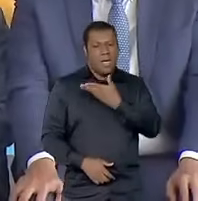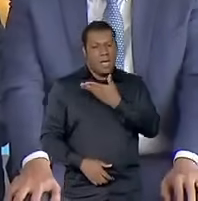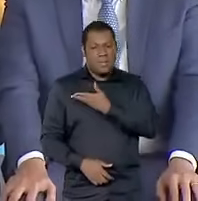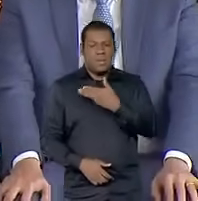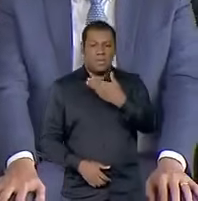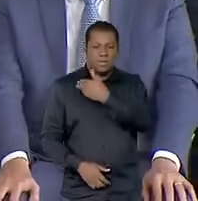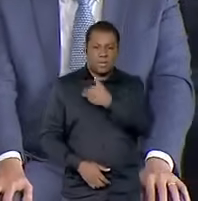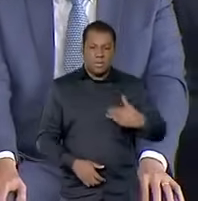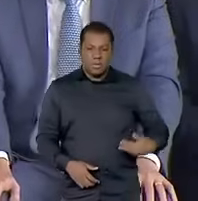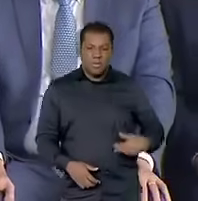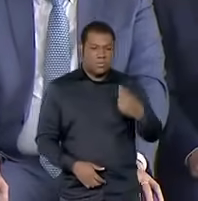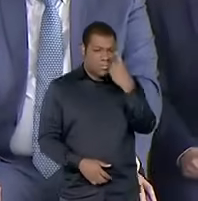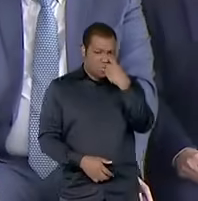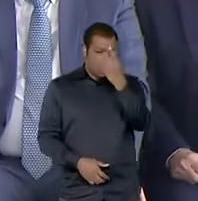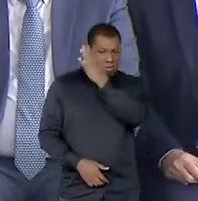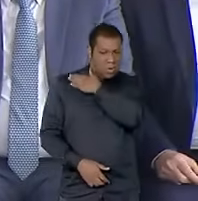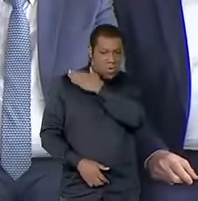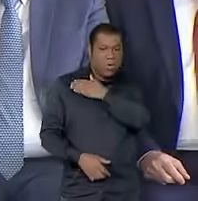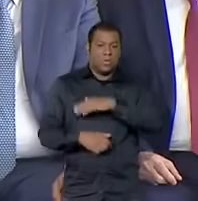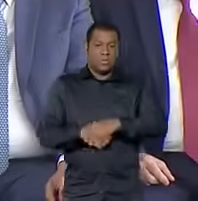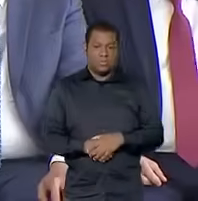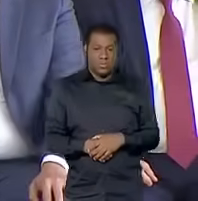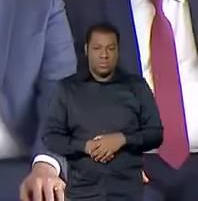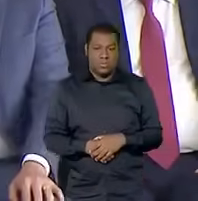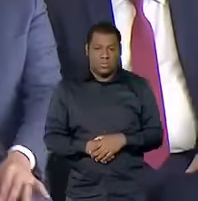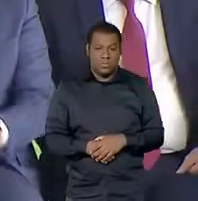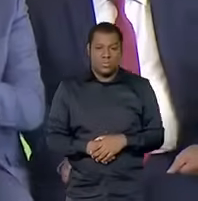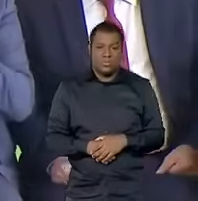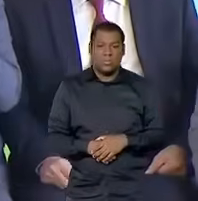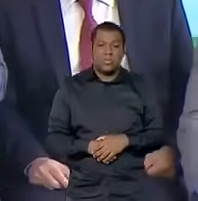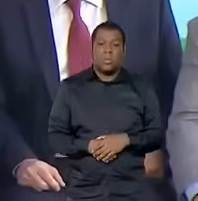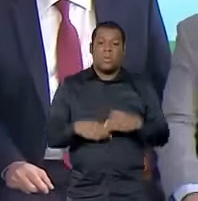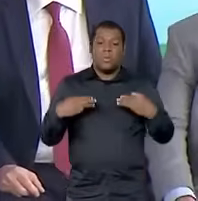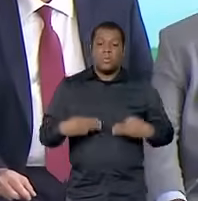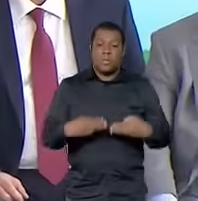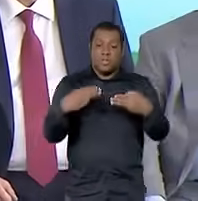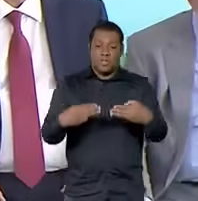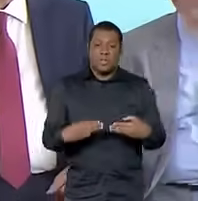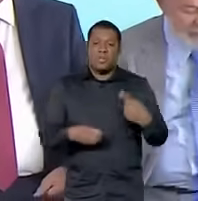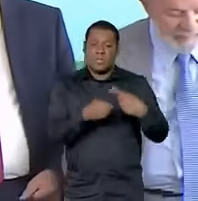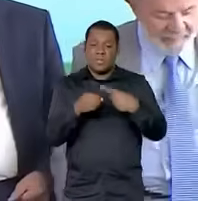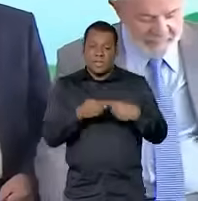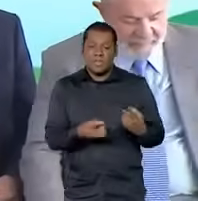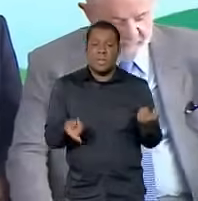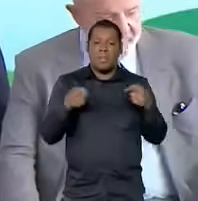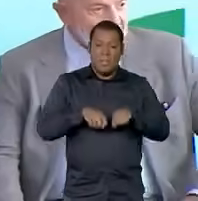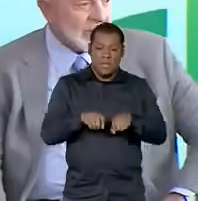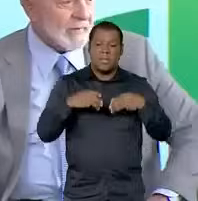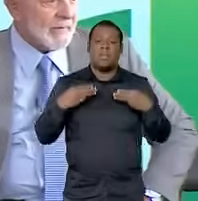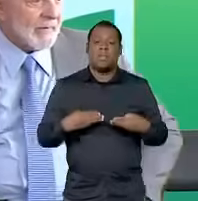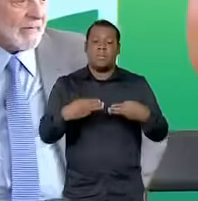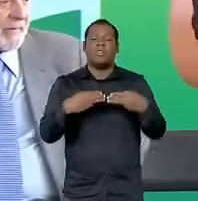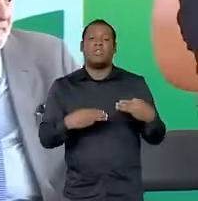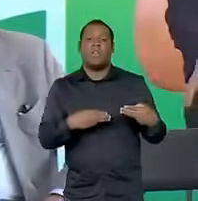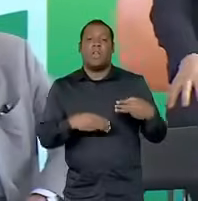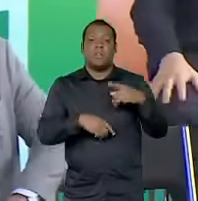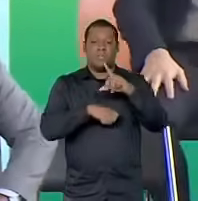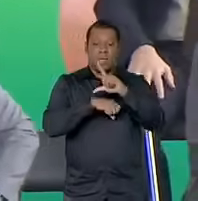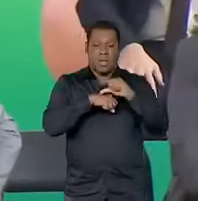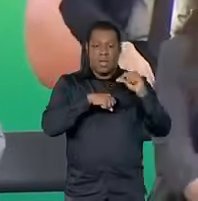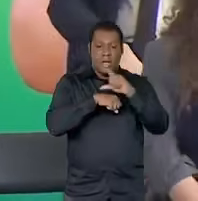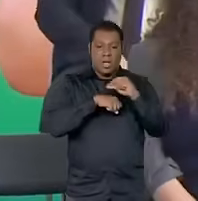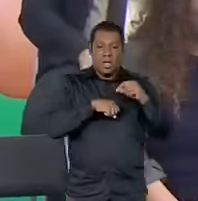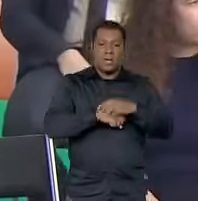que junto dele, junto com a equipe do Ministério da Cidade, da Casa Civil, aqui Miriam